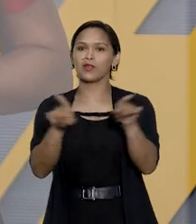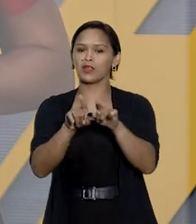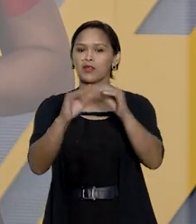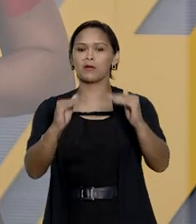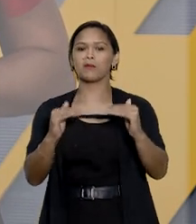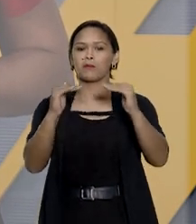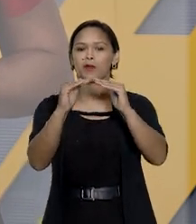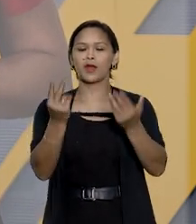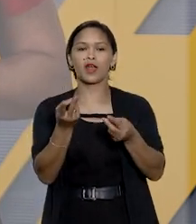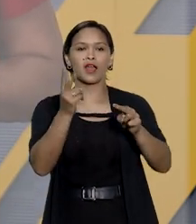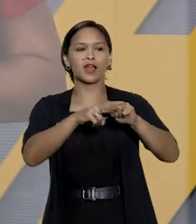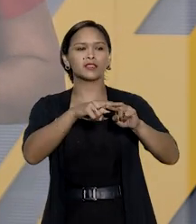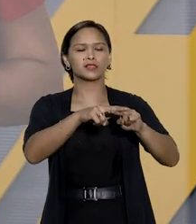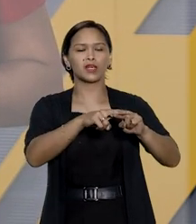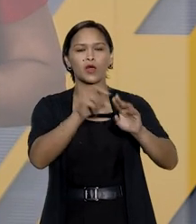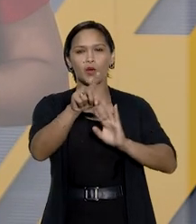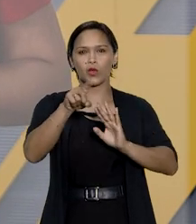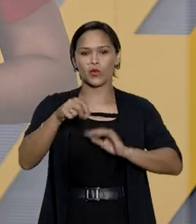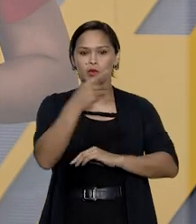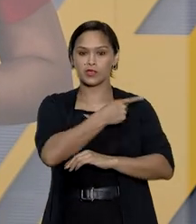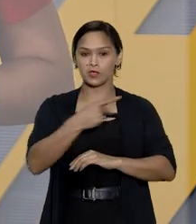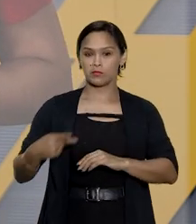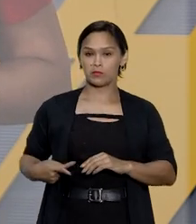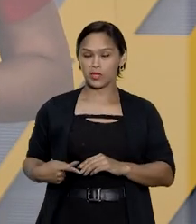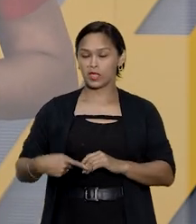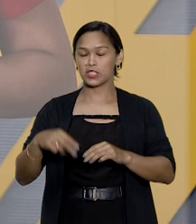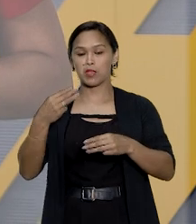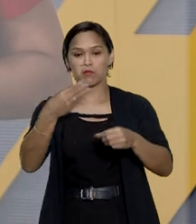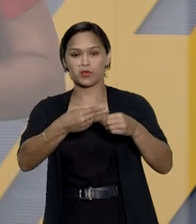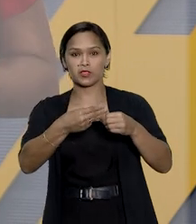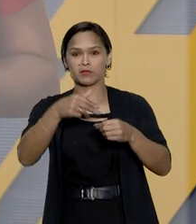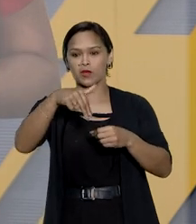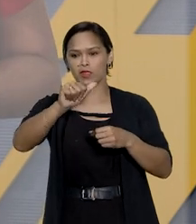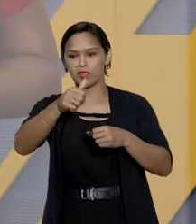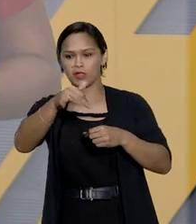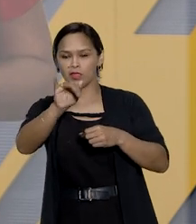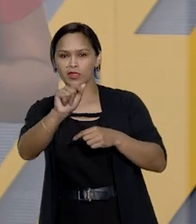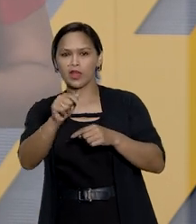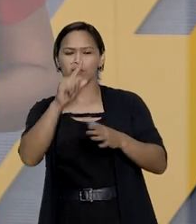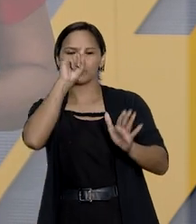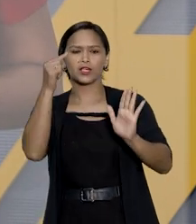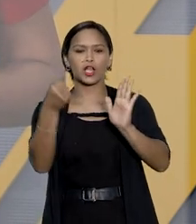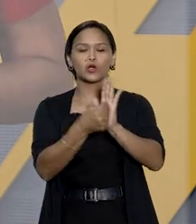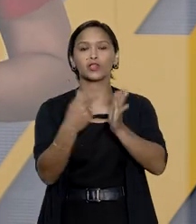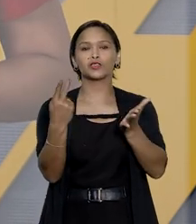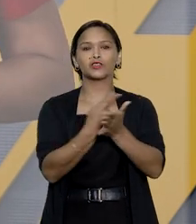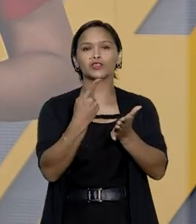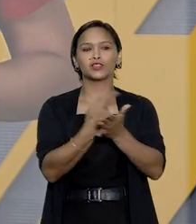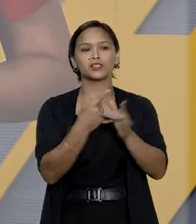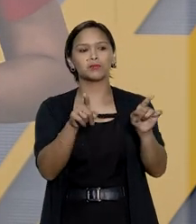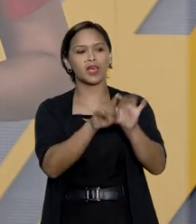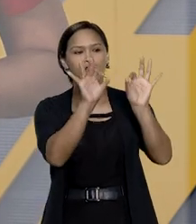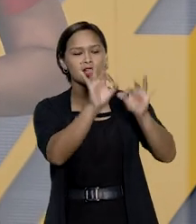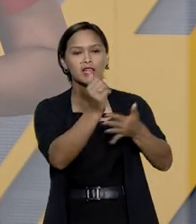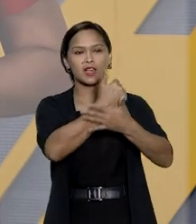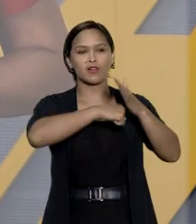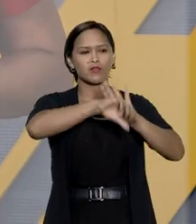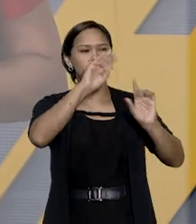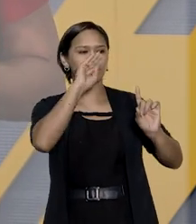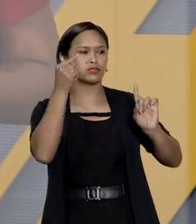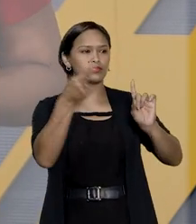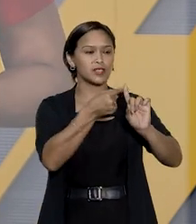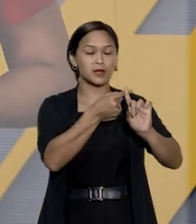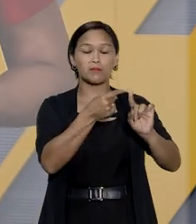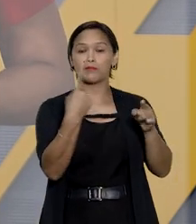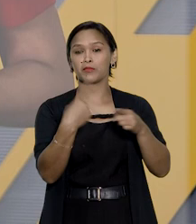também manteve a ação penal em que o ex-presidente da Câmara Municipal de Natal é acusado de peculato. Rogério Marinho foi denunciado